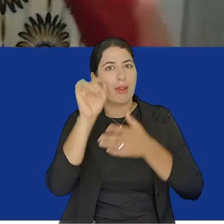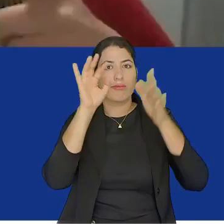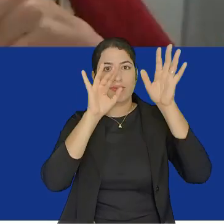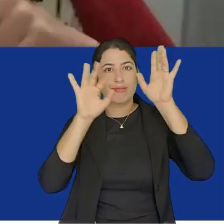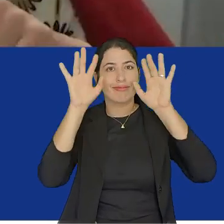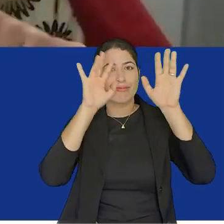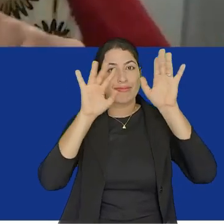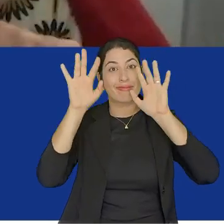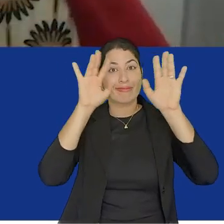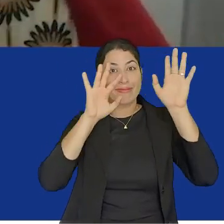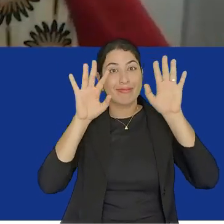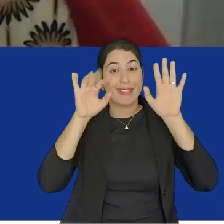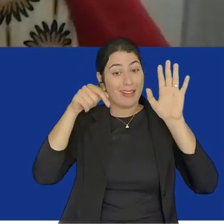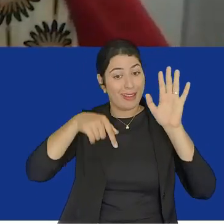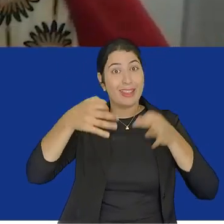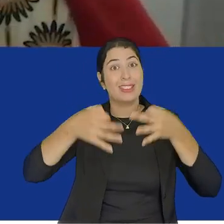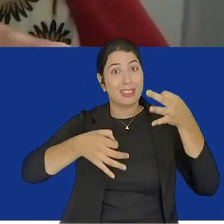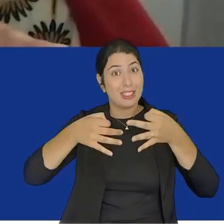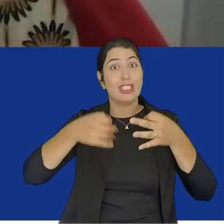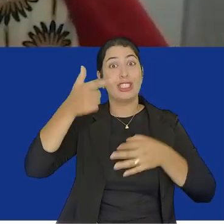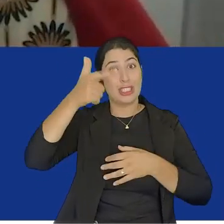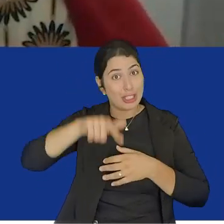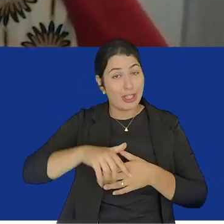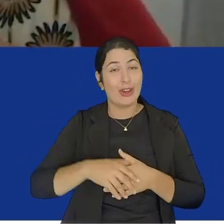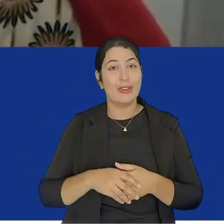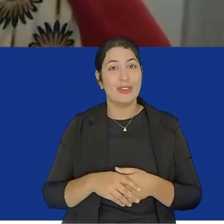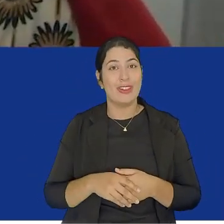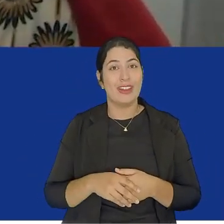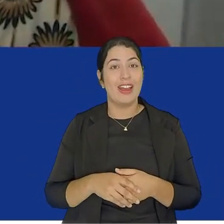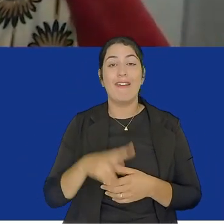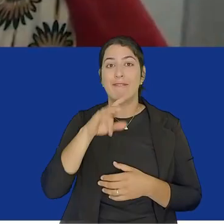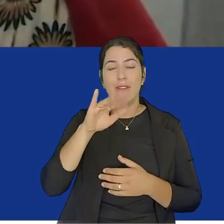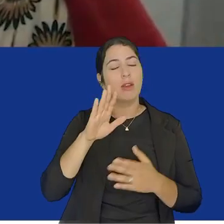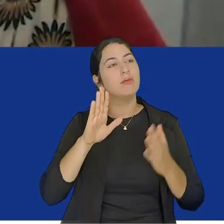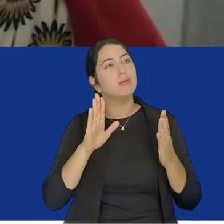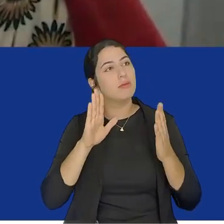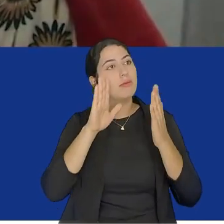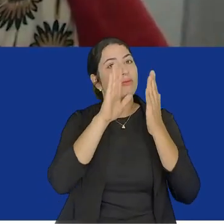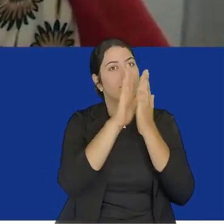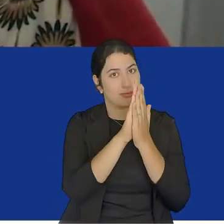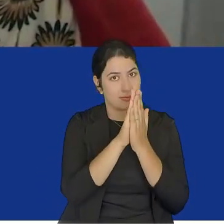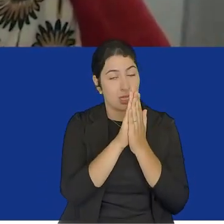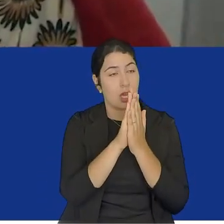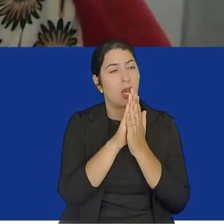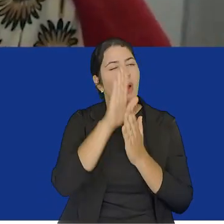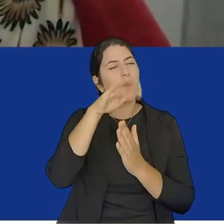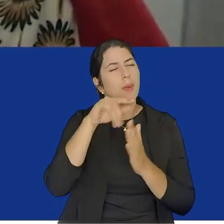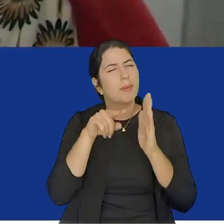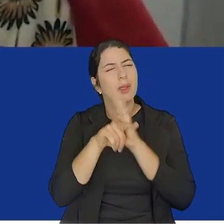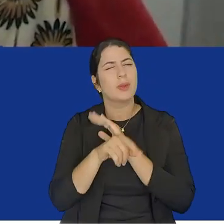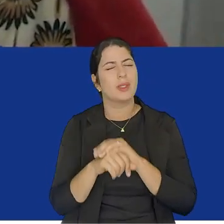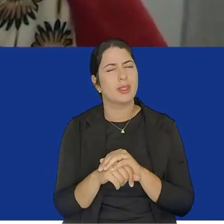E na justiça restaurativa, de novo, a gente vai chegar para essas pessoas e vai perguntar, mas e aí?